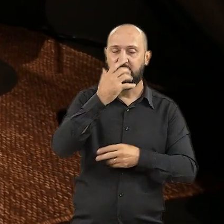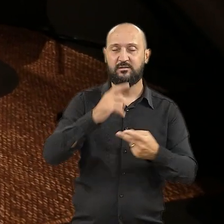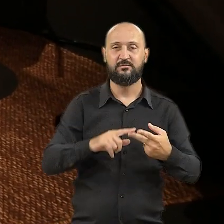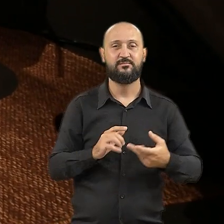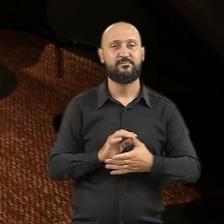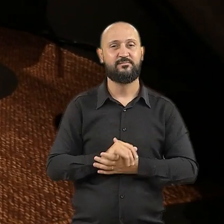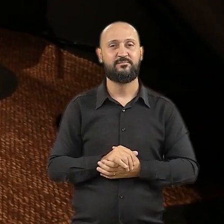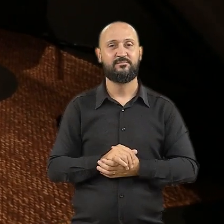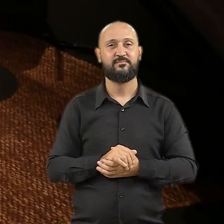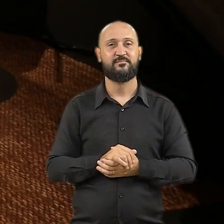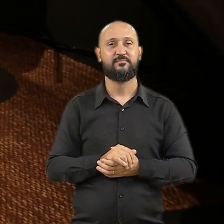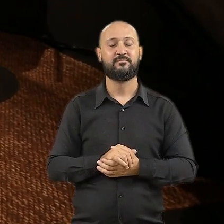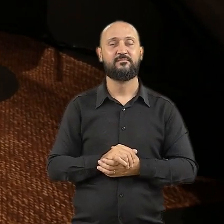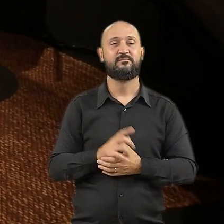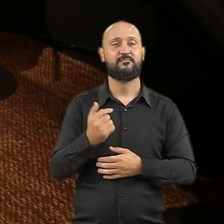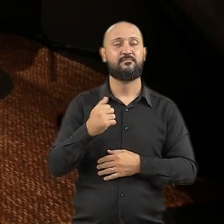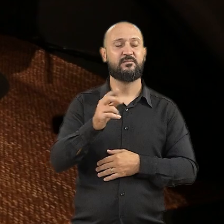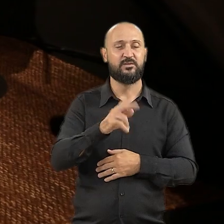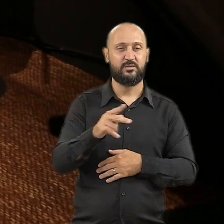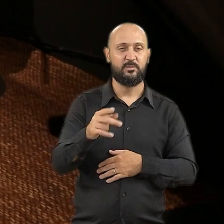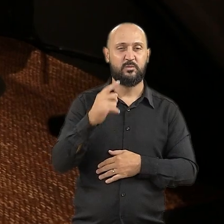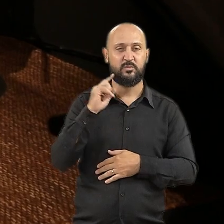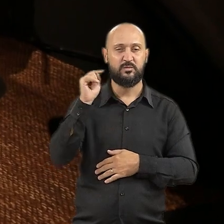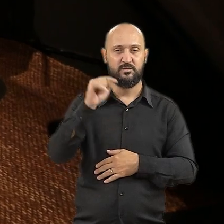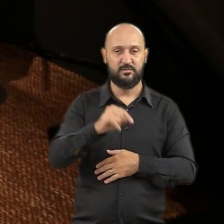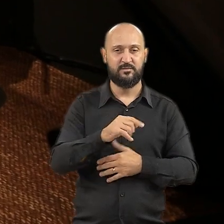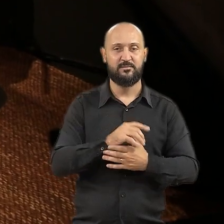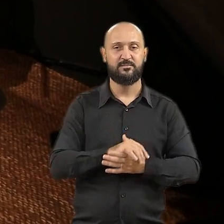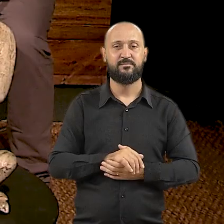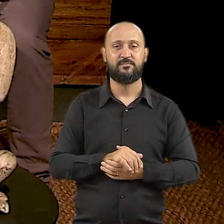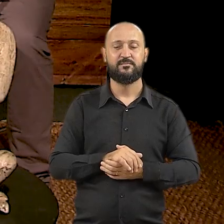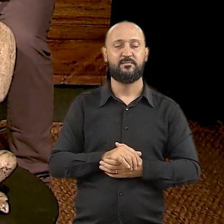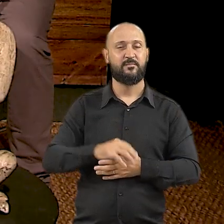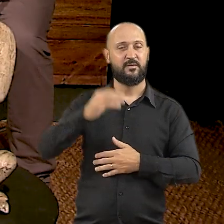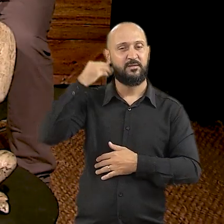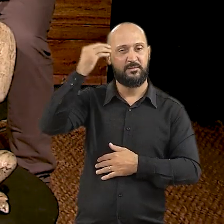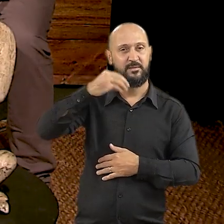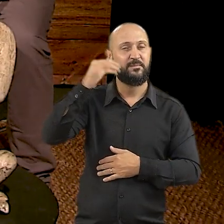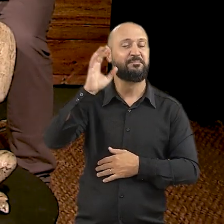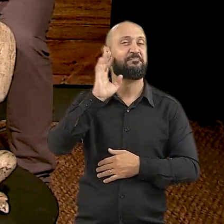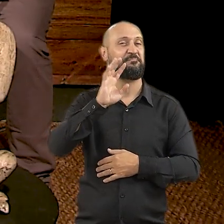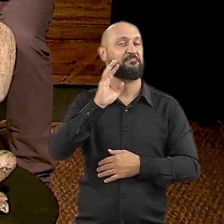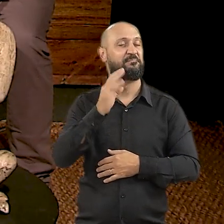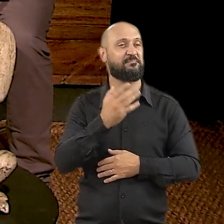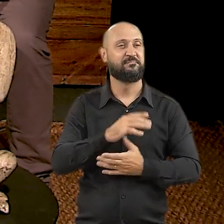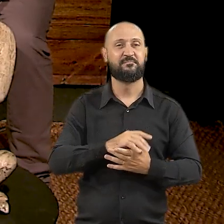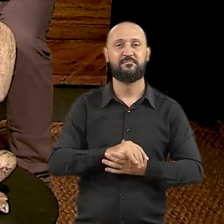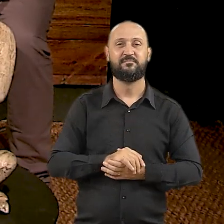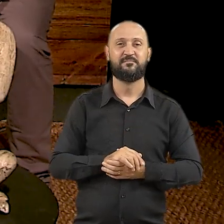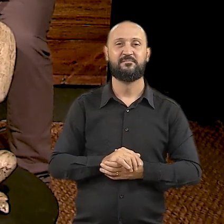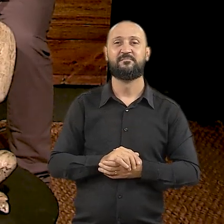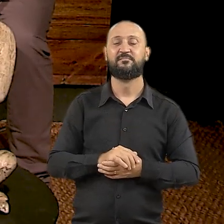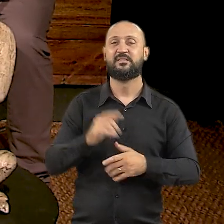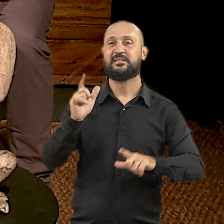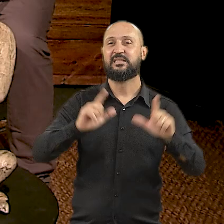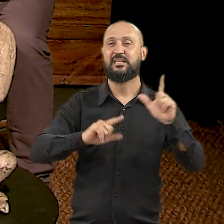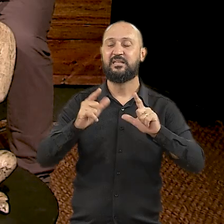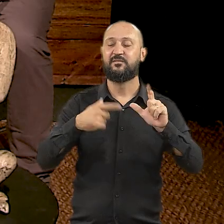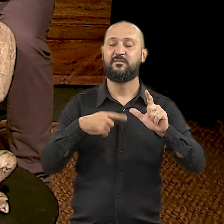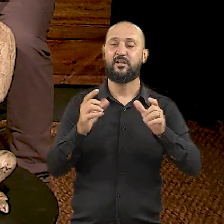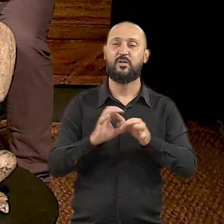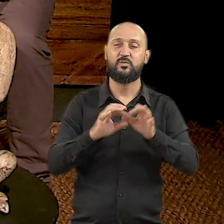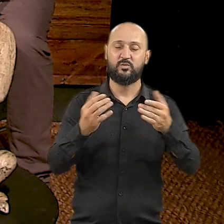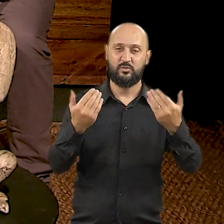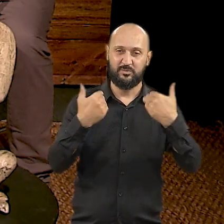com monstros de professores que vieram e tal. Então foi uma experiência muito legal também, que a TV acabou